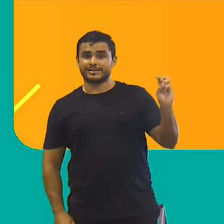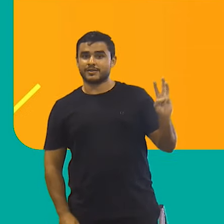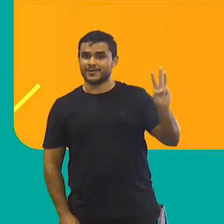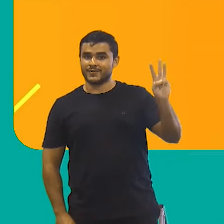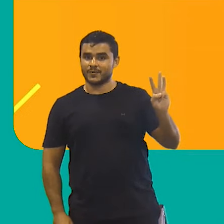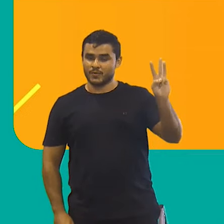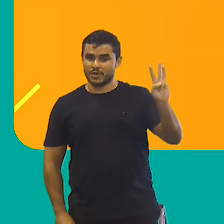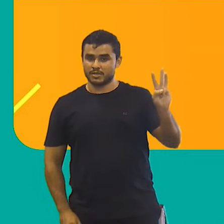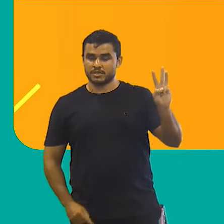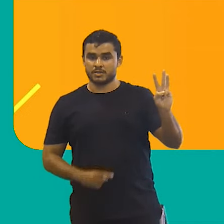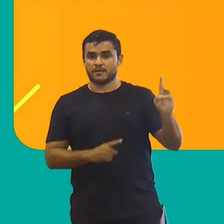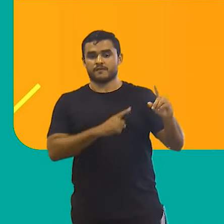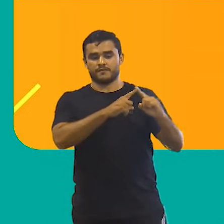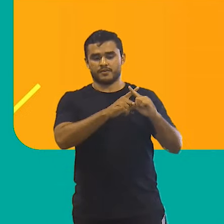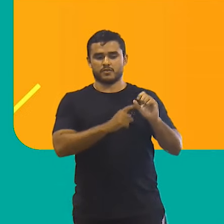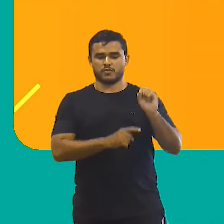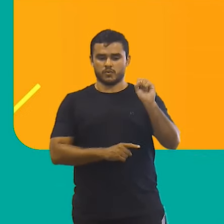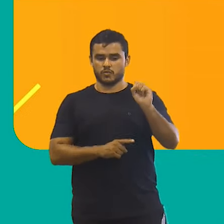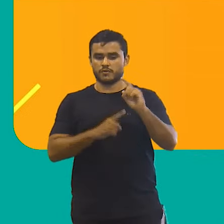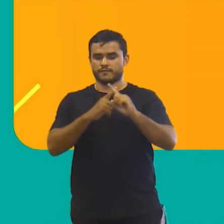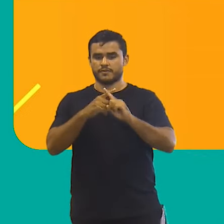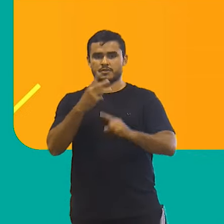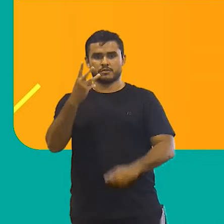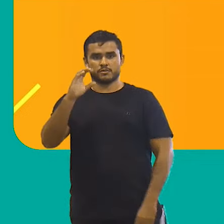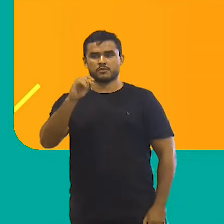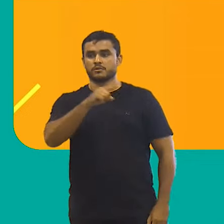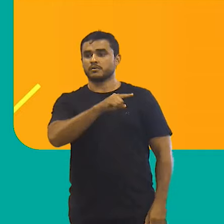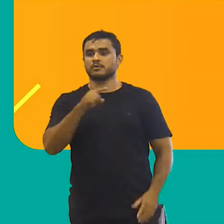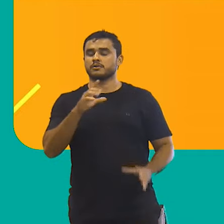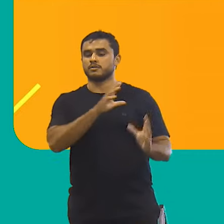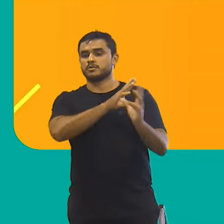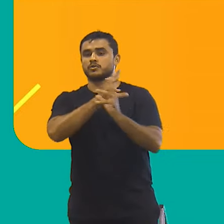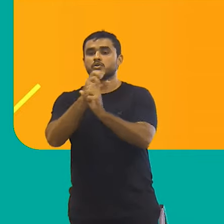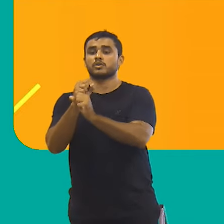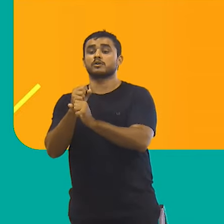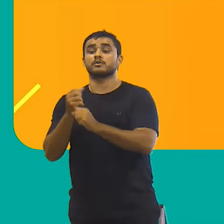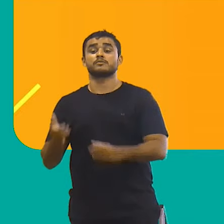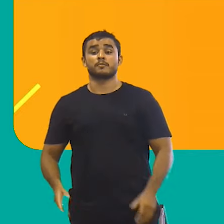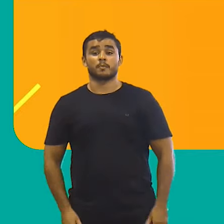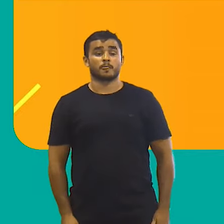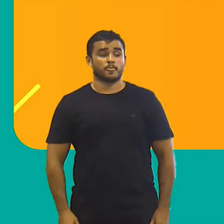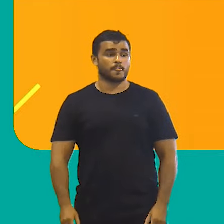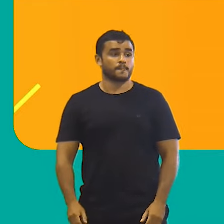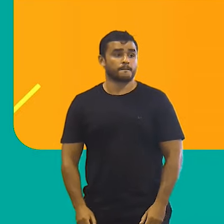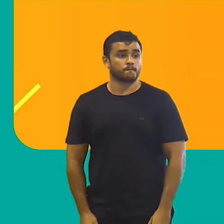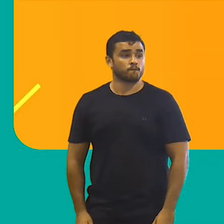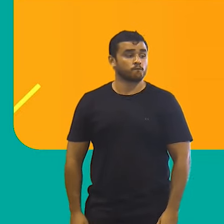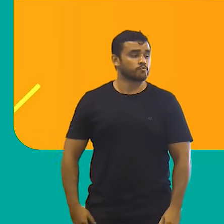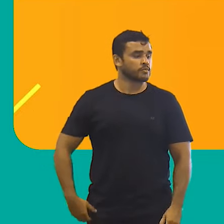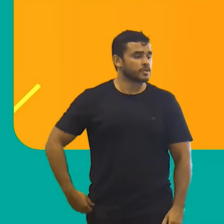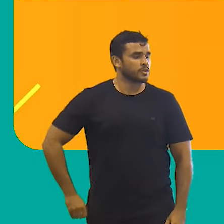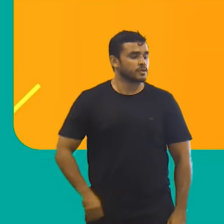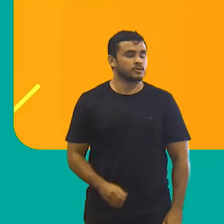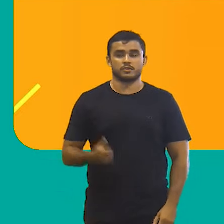ter 30 dias. Faz esse produto, 60 vezes 8 vezes 30,